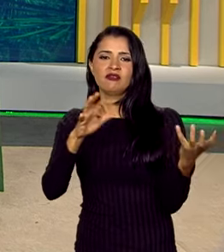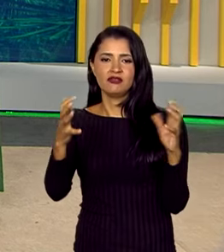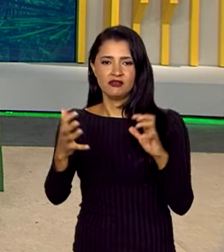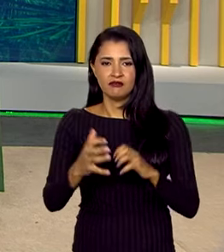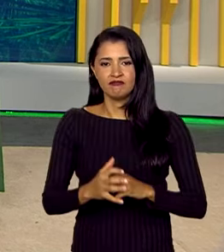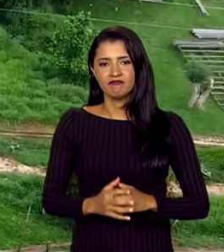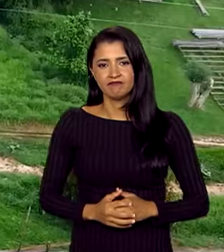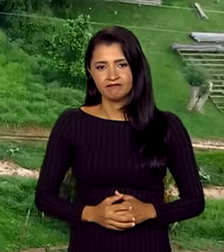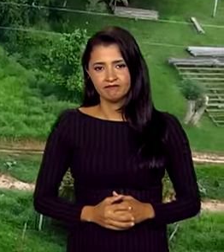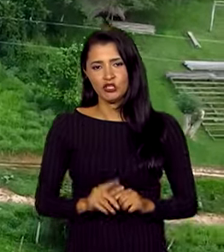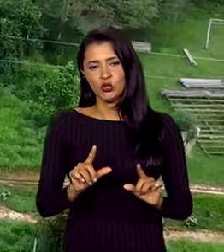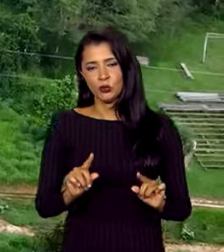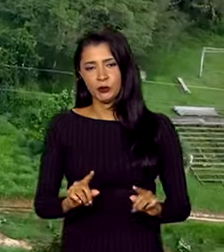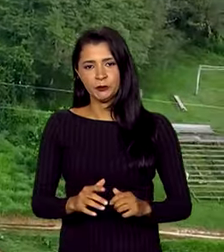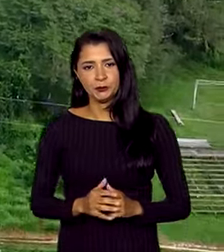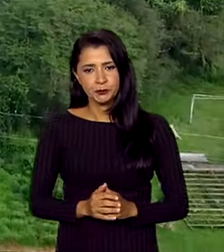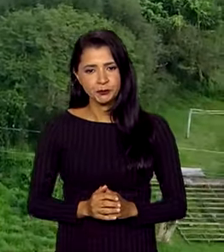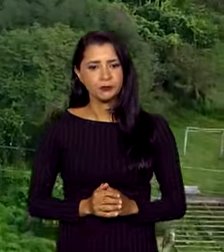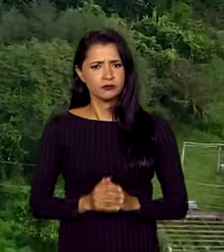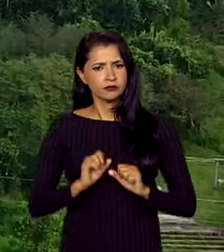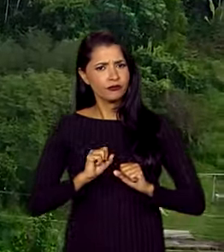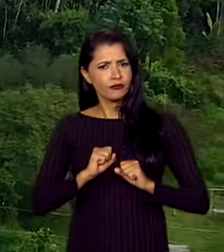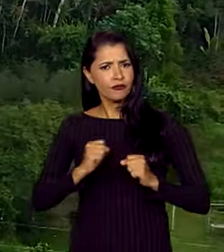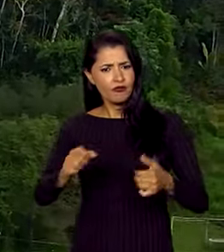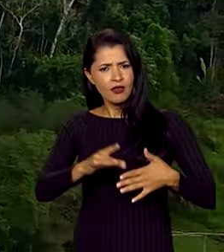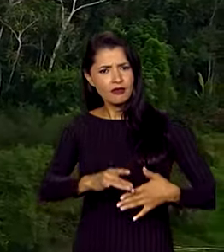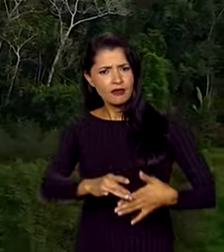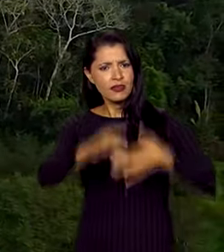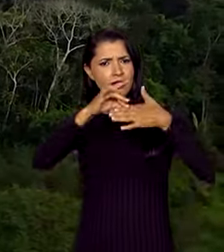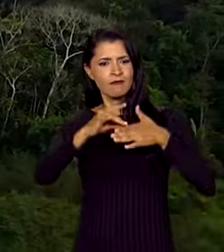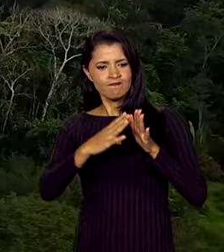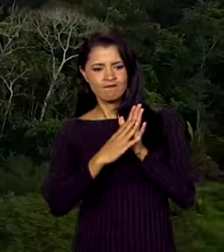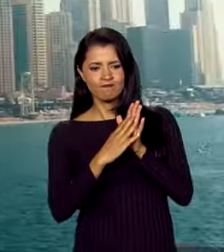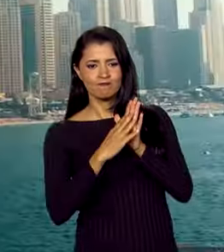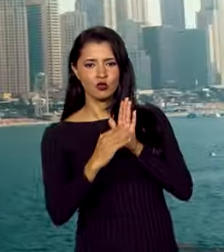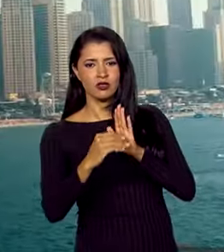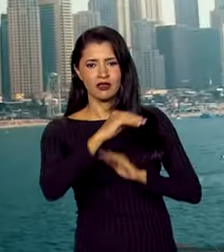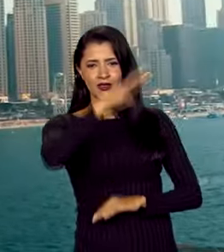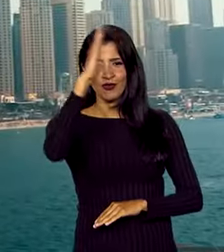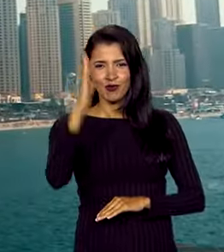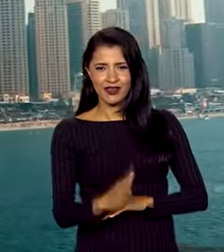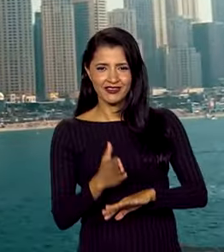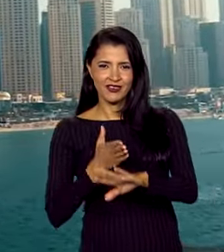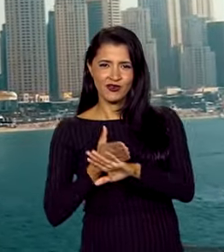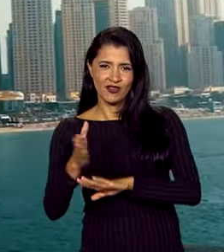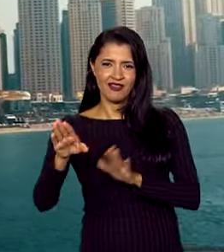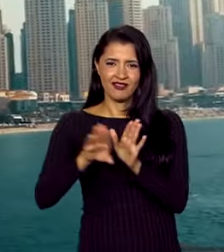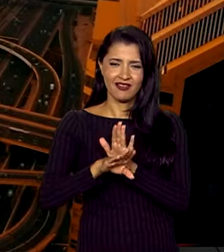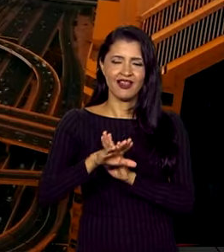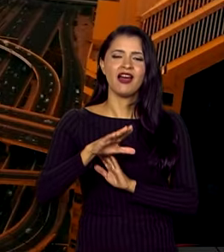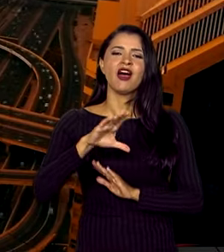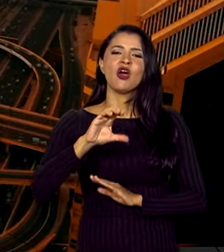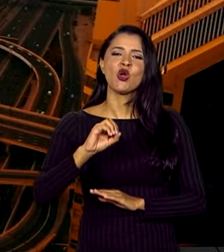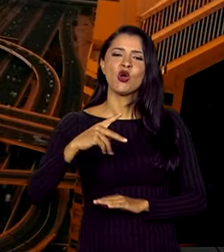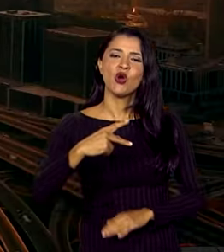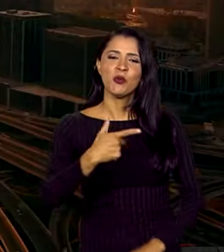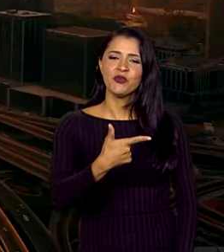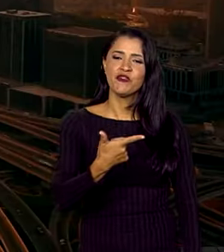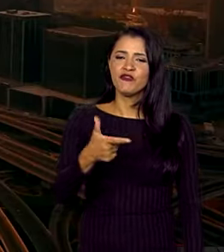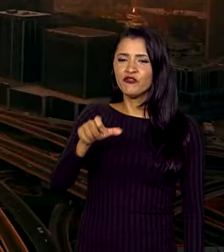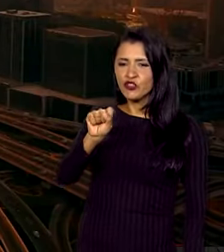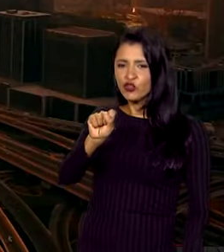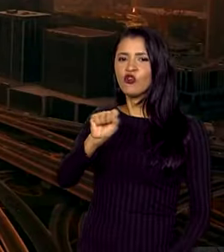climáticas. Determinado a liderar pelo exemplo, o Brasil chegará à COP28 em Dubai com